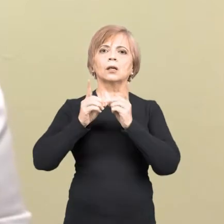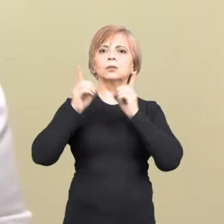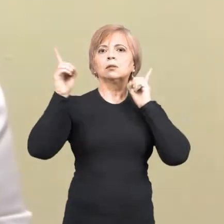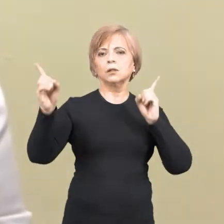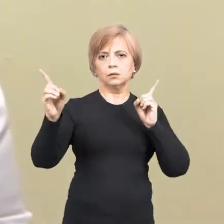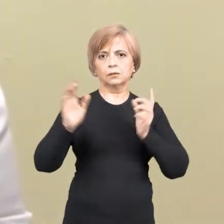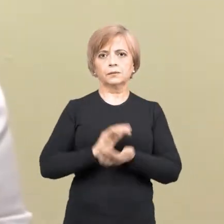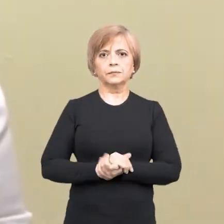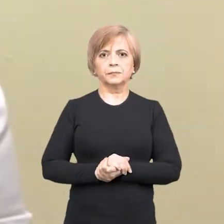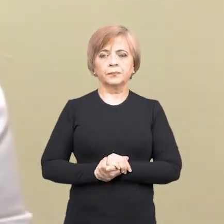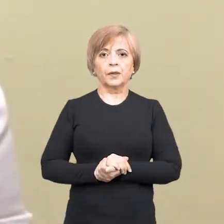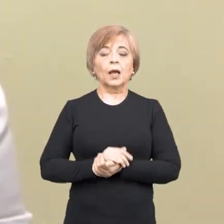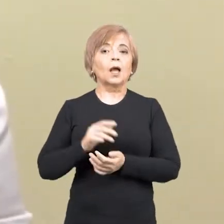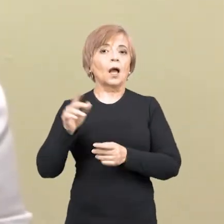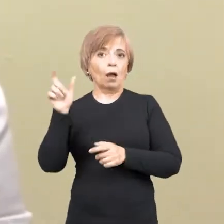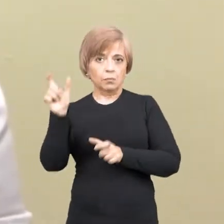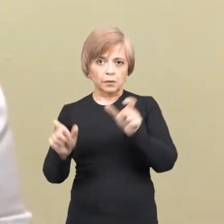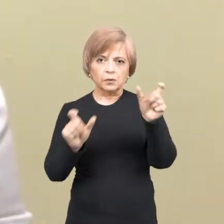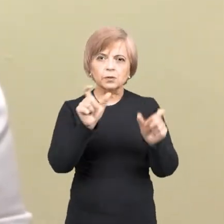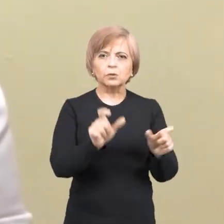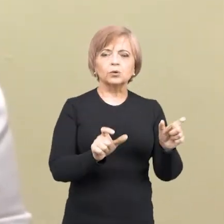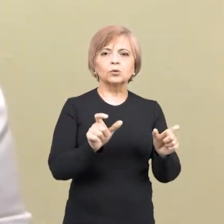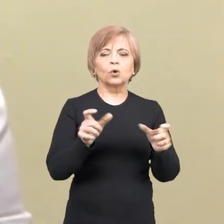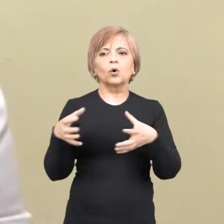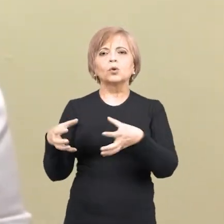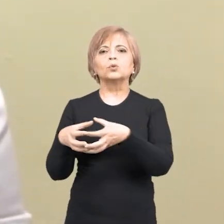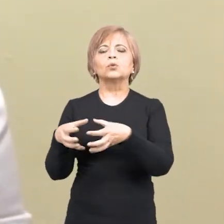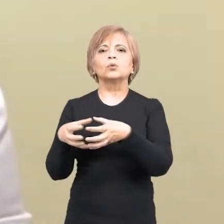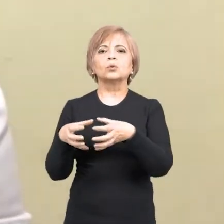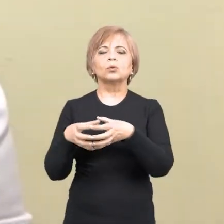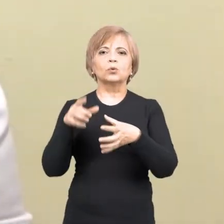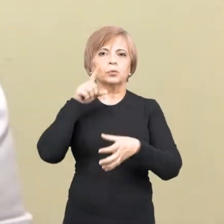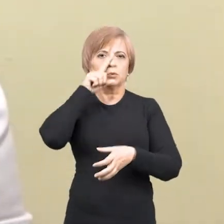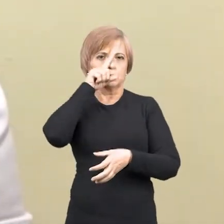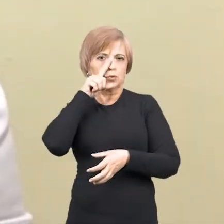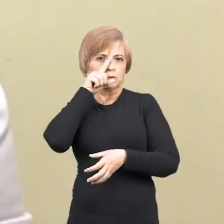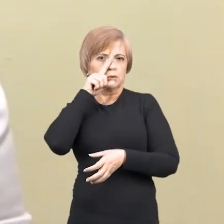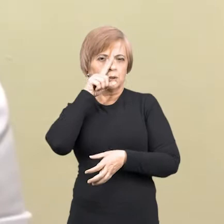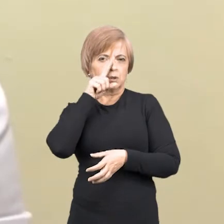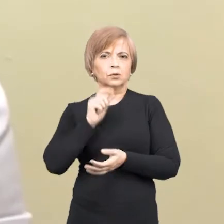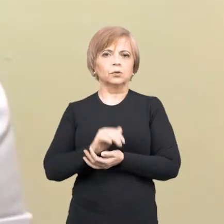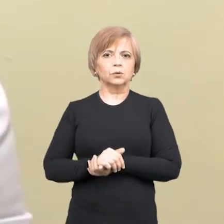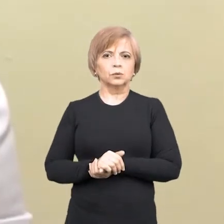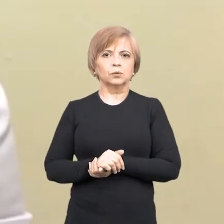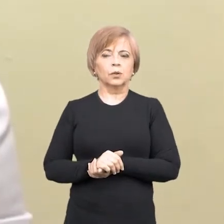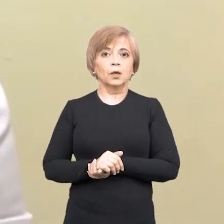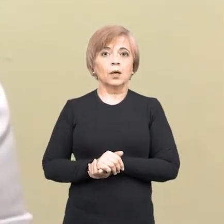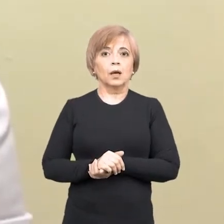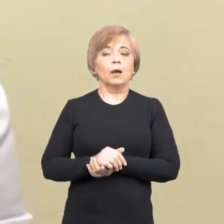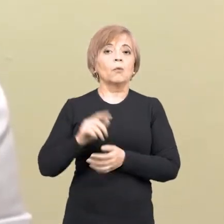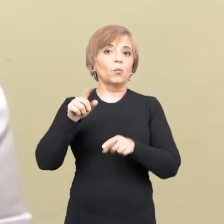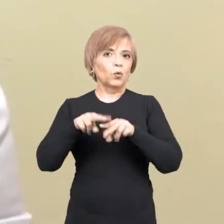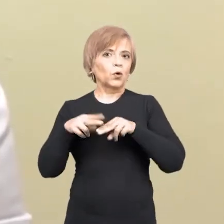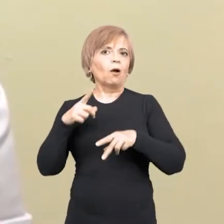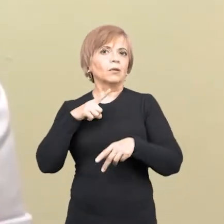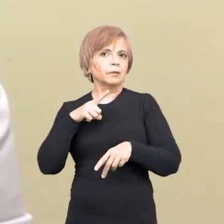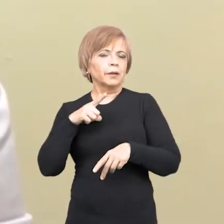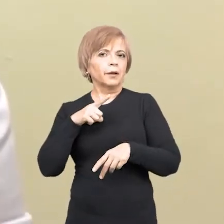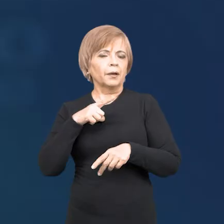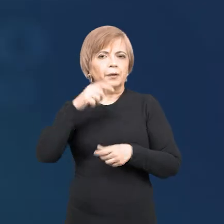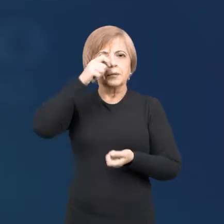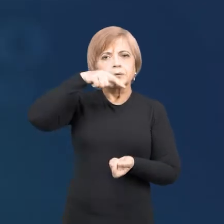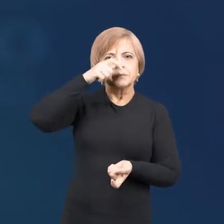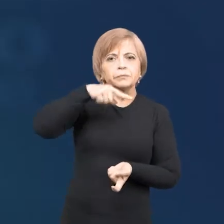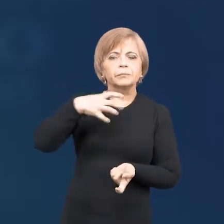teletrabalho? Todos aqueles classificados no grupo de risco para complicações de síndrome gripal